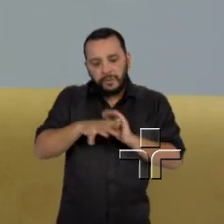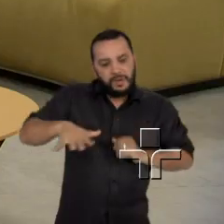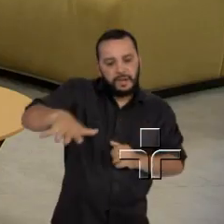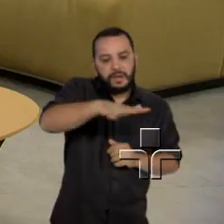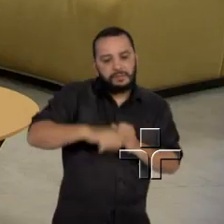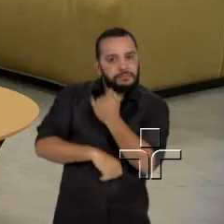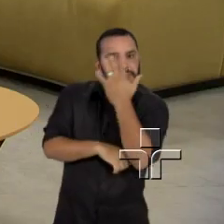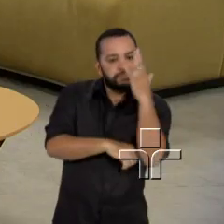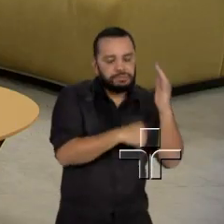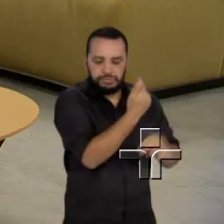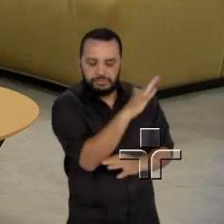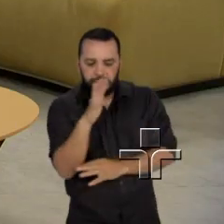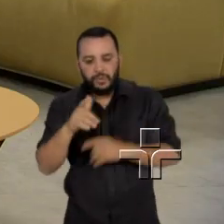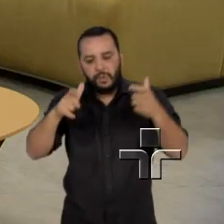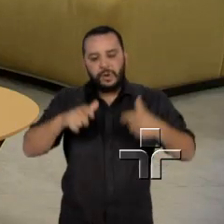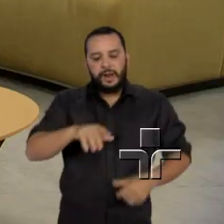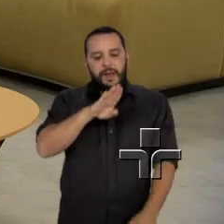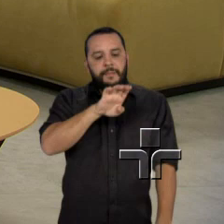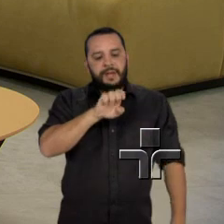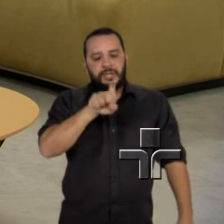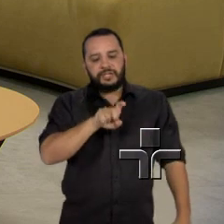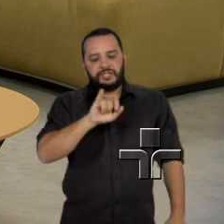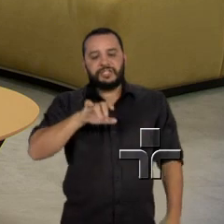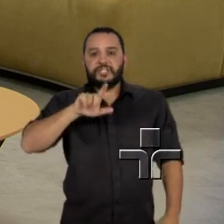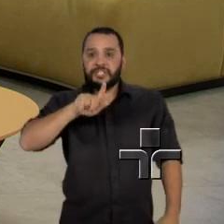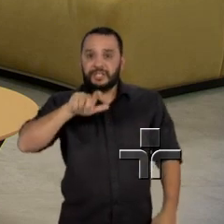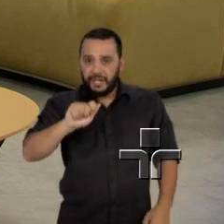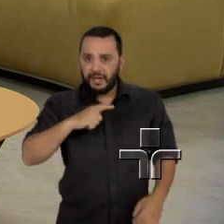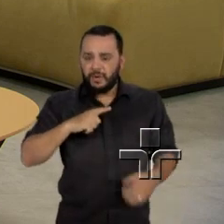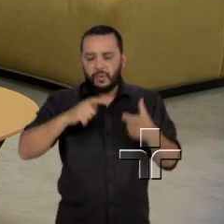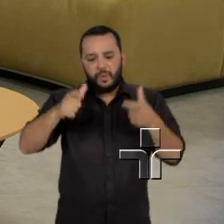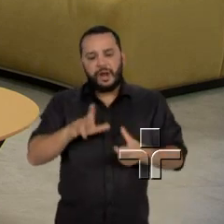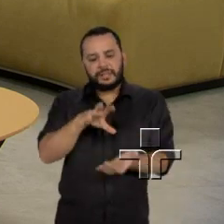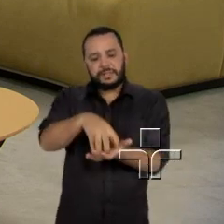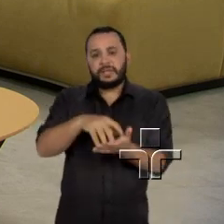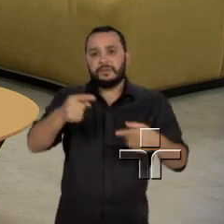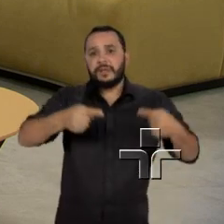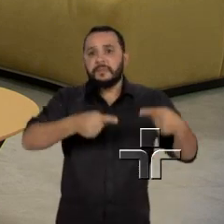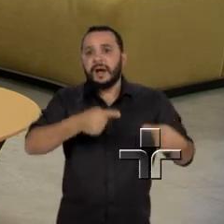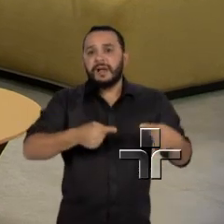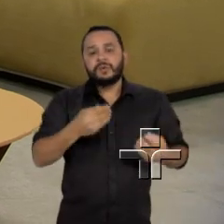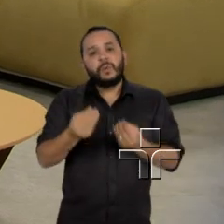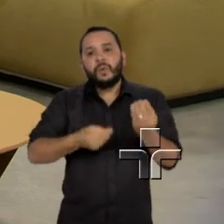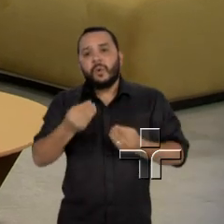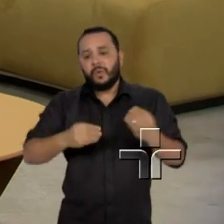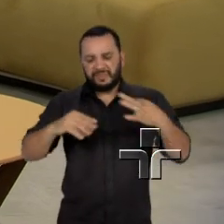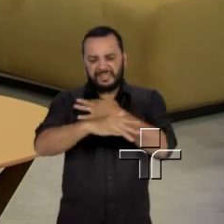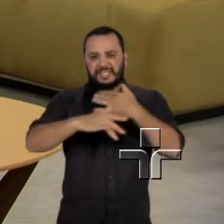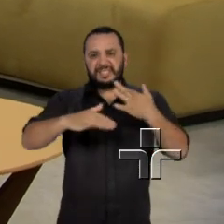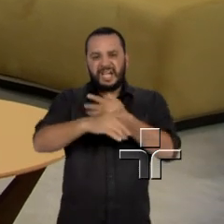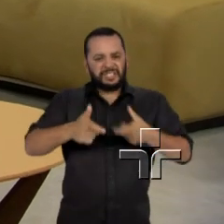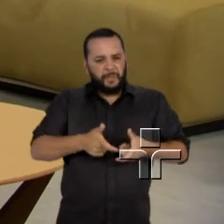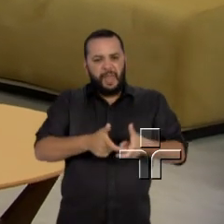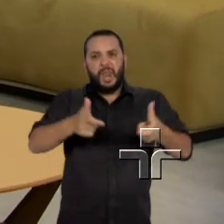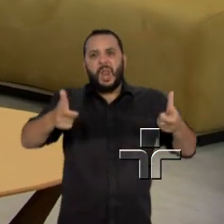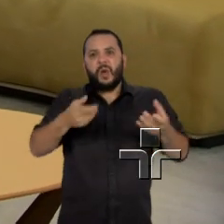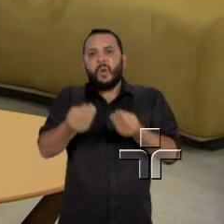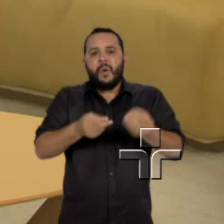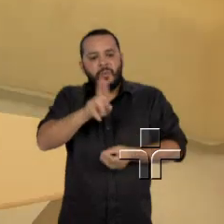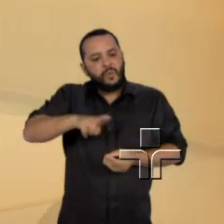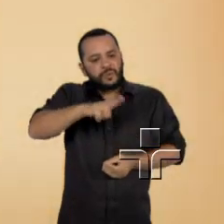Bexiga. O local virou o centro de debate sobre o que grandes cidades querem para o uso de seu